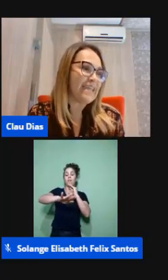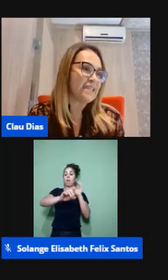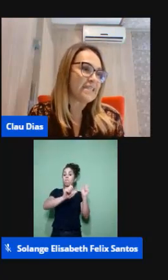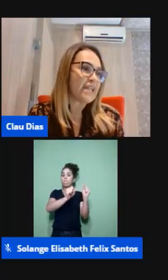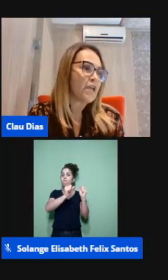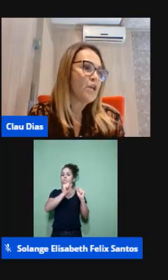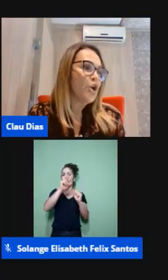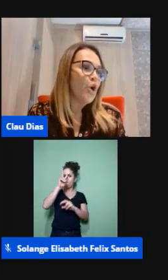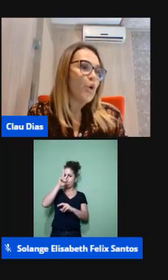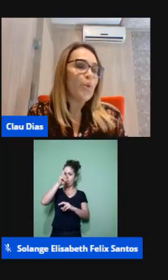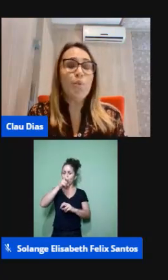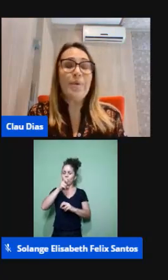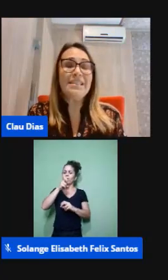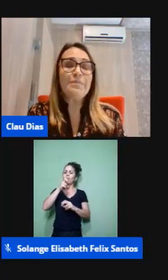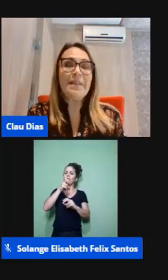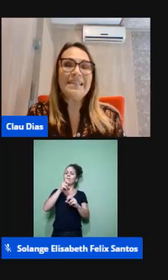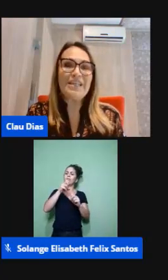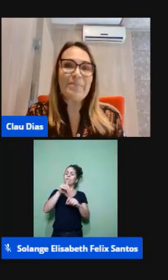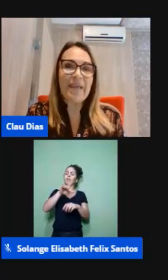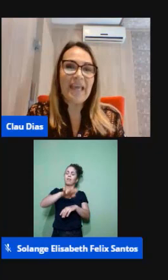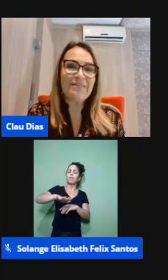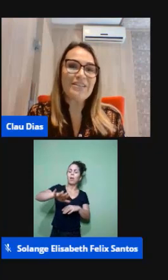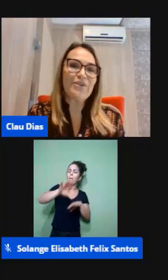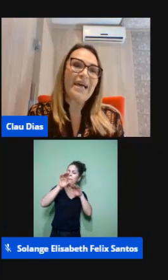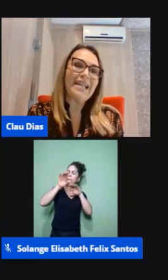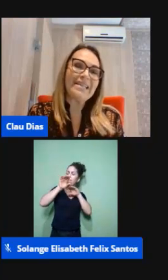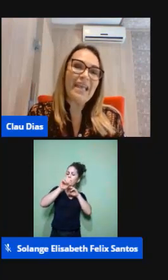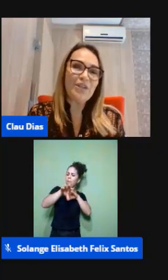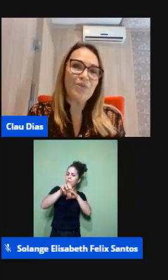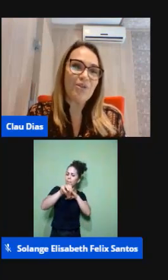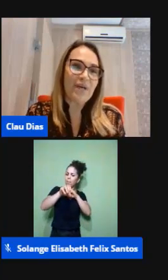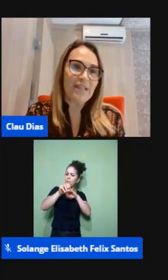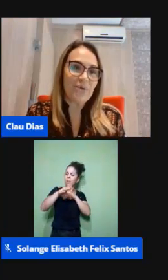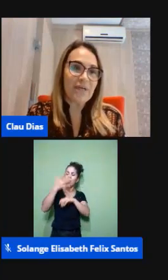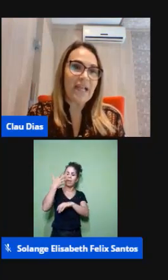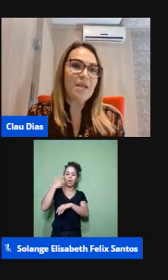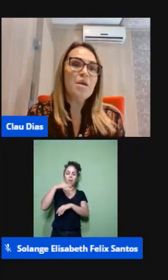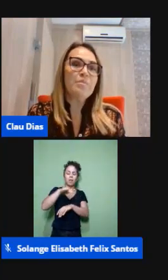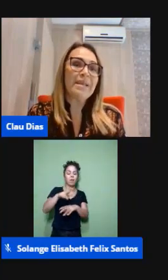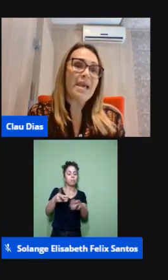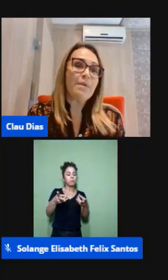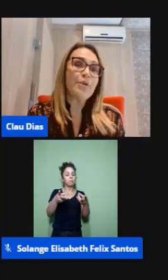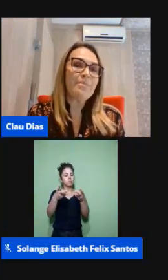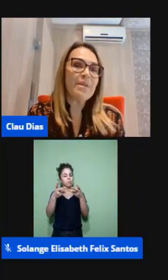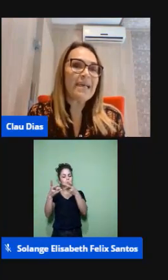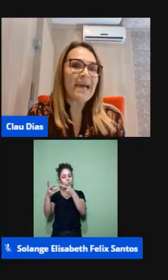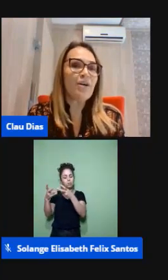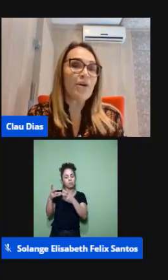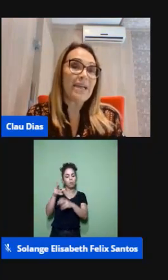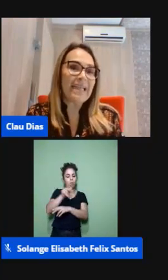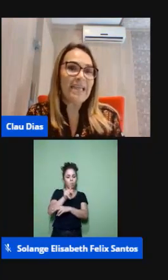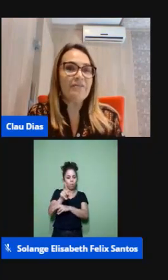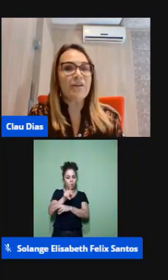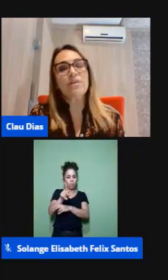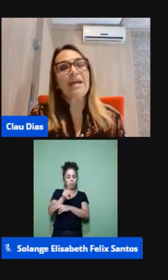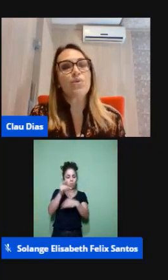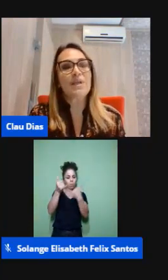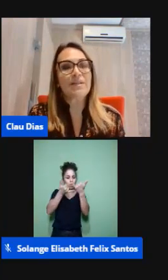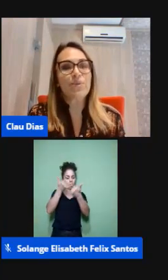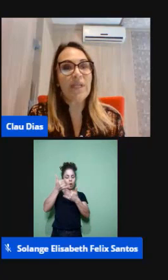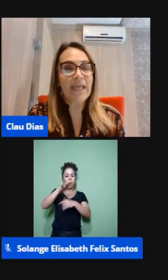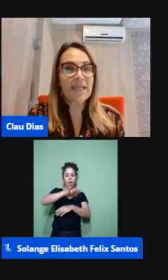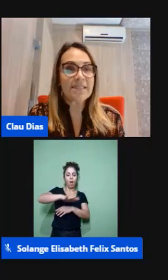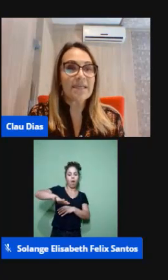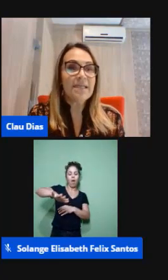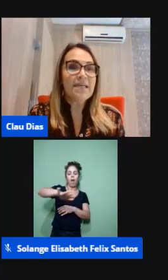aprendizagem das crianças, né? Esse planejamento, esse olhar atento do educador, né? Porque brincar ao ar livre, em contato